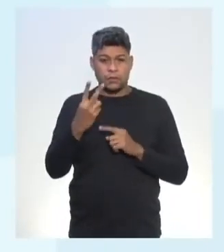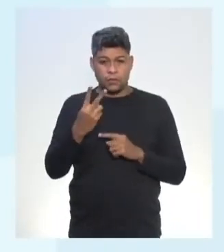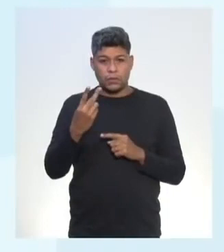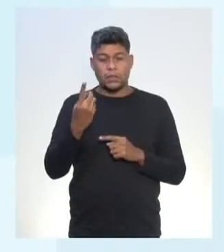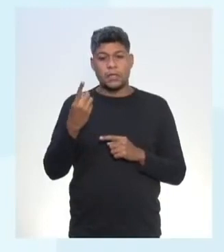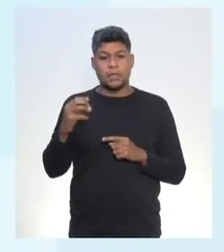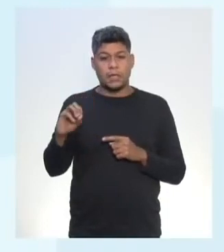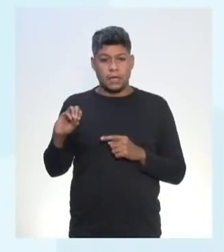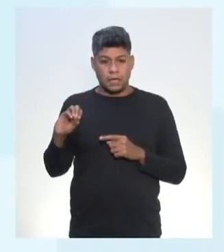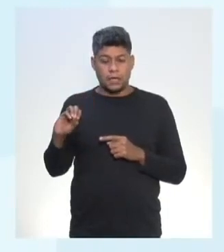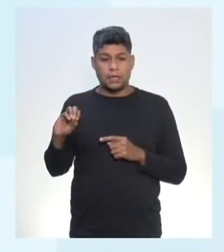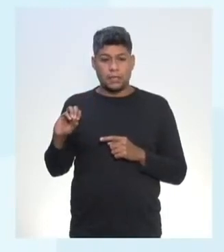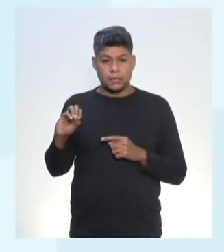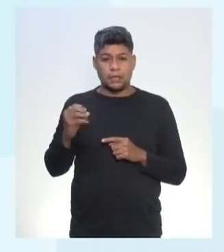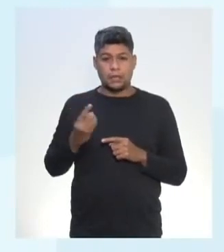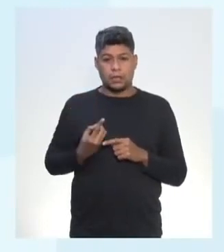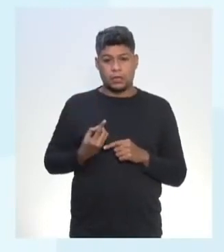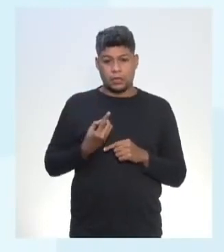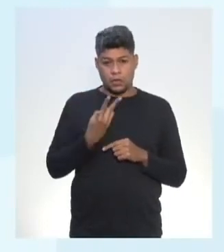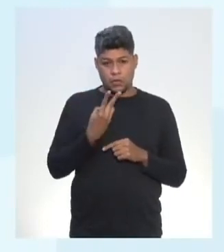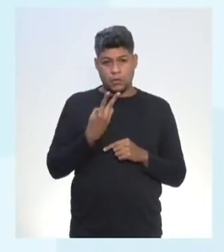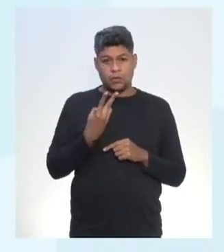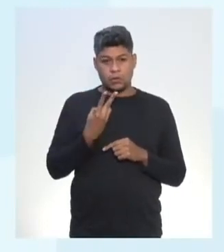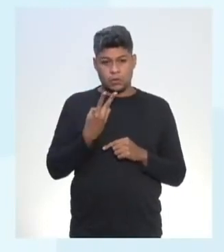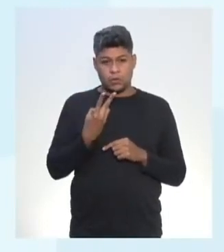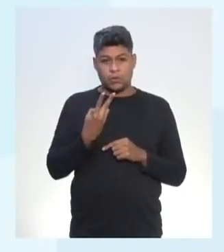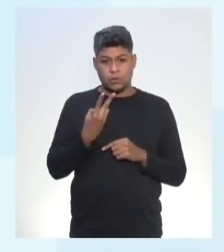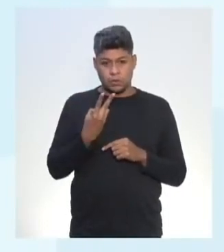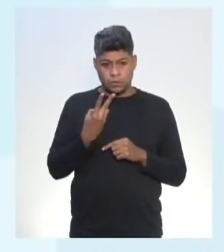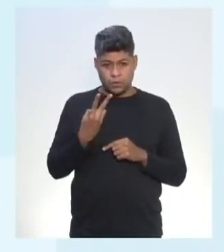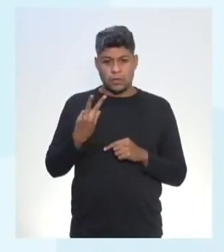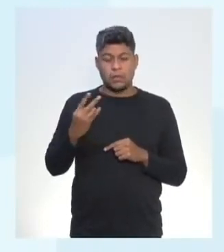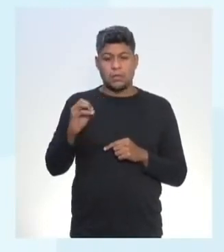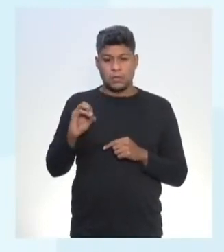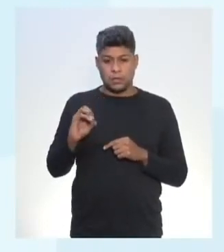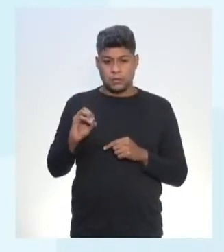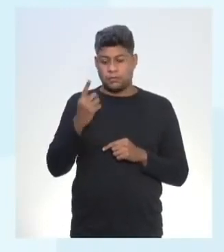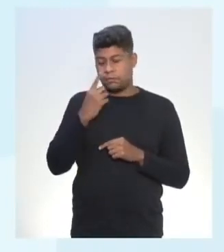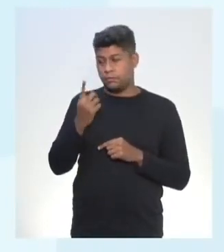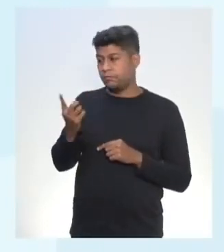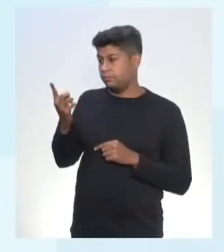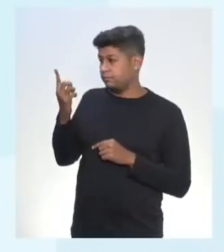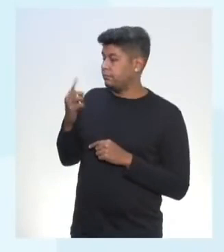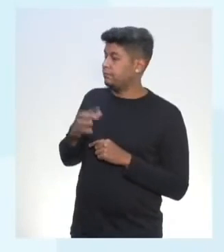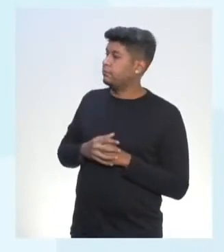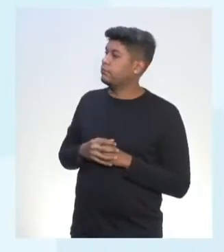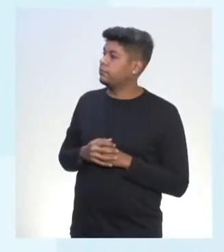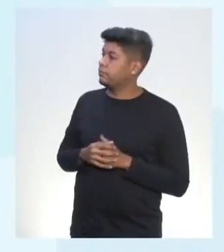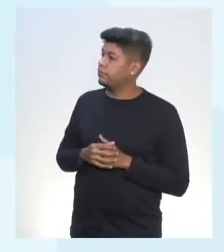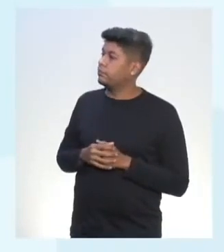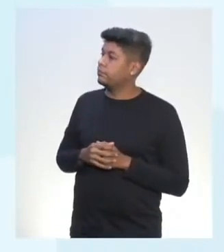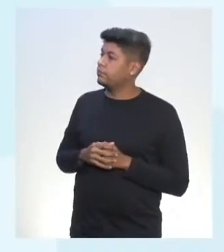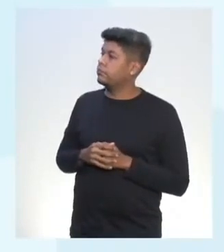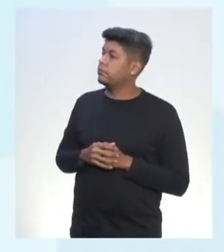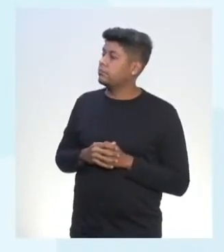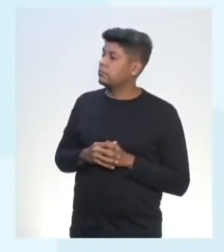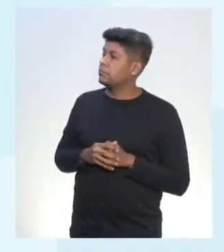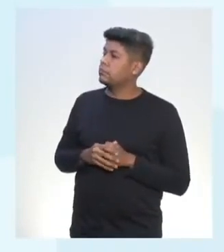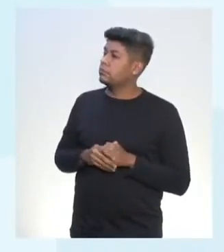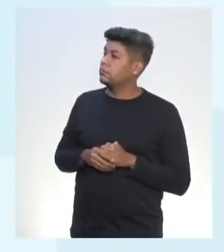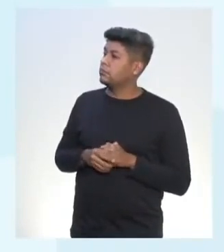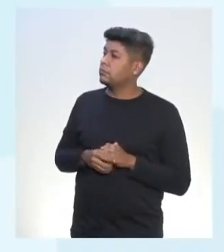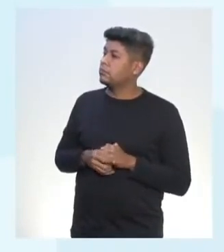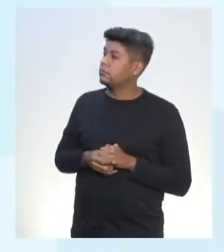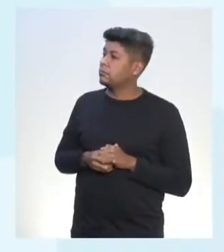dar 10, né? Com 2, 12. Pule a casinha da unidade, porque você já multiplicou a unidade. 2 vezes 5, 10, vai 1. 2